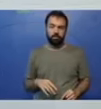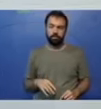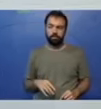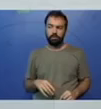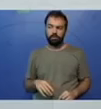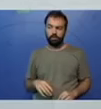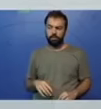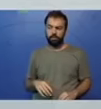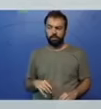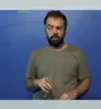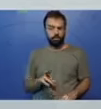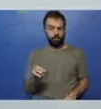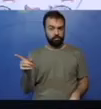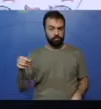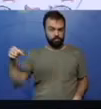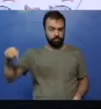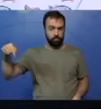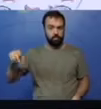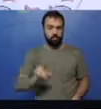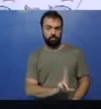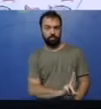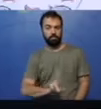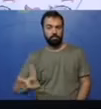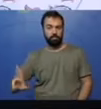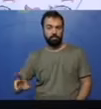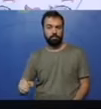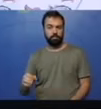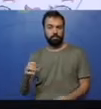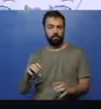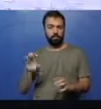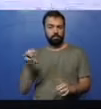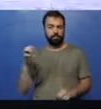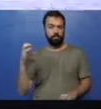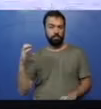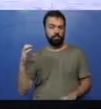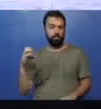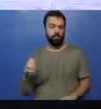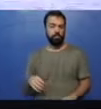Bom, embaixo, novamente, o nome científico dele, Ursus americanus.